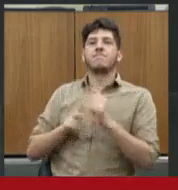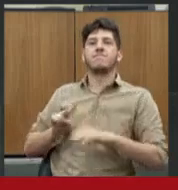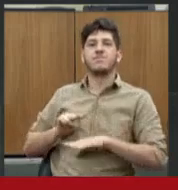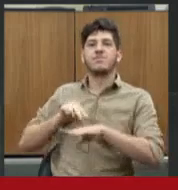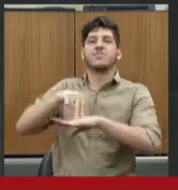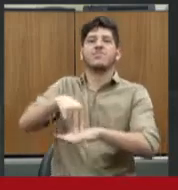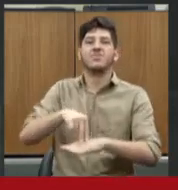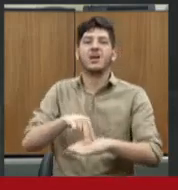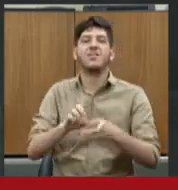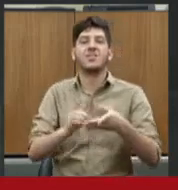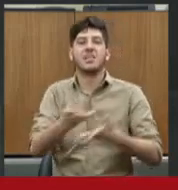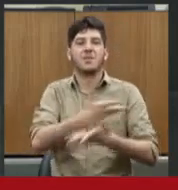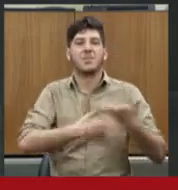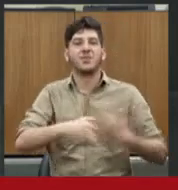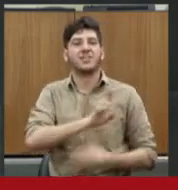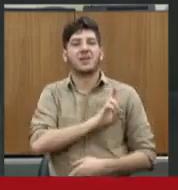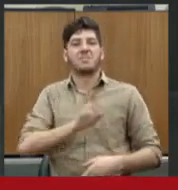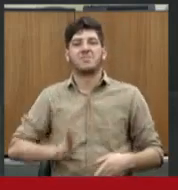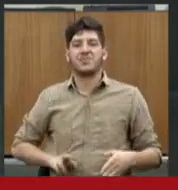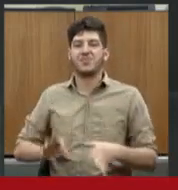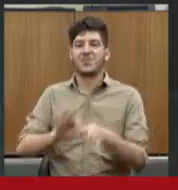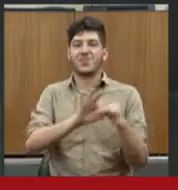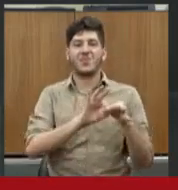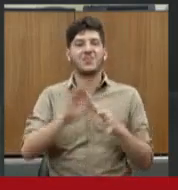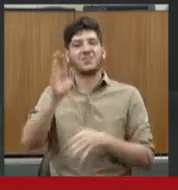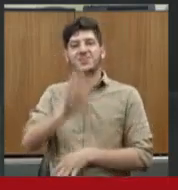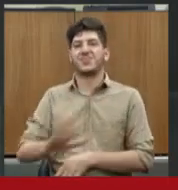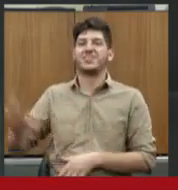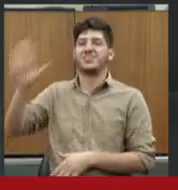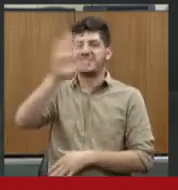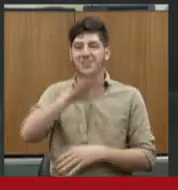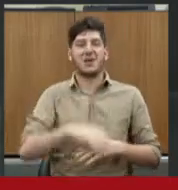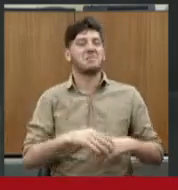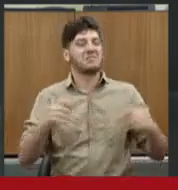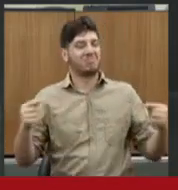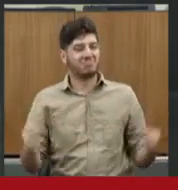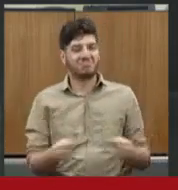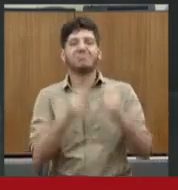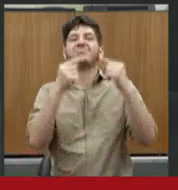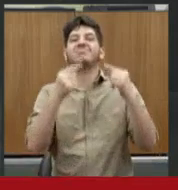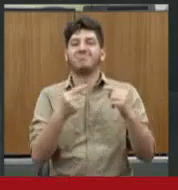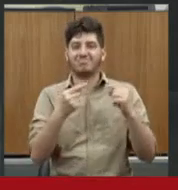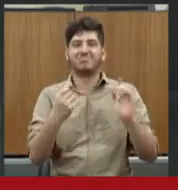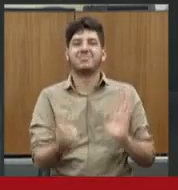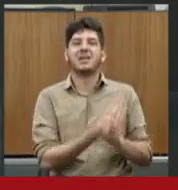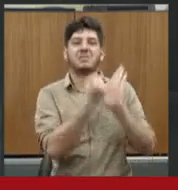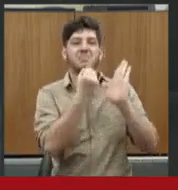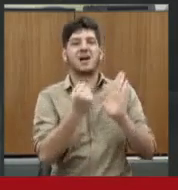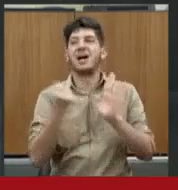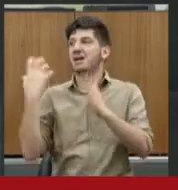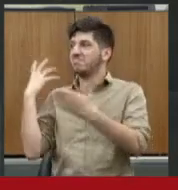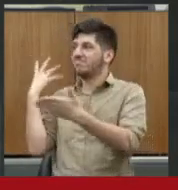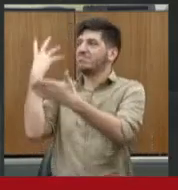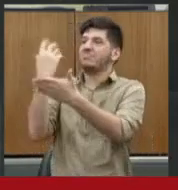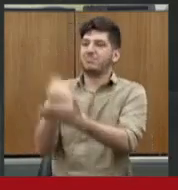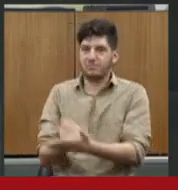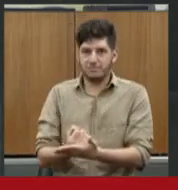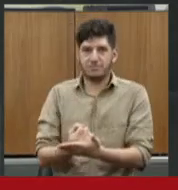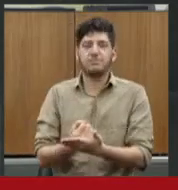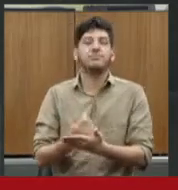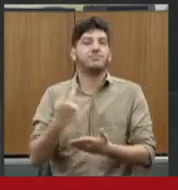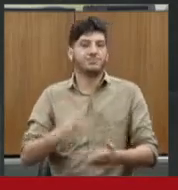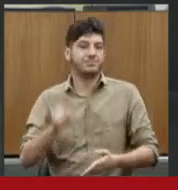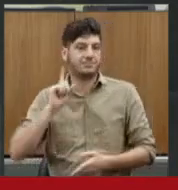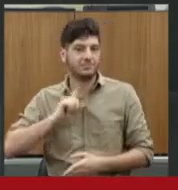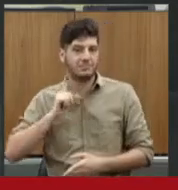do republicanismo e da União Nacional. Este é o ideário que herdamos dos Inconfidentes e que deu a Minas a honra e